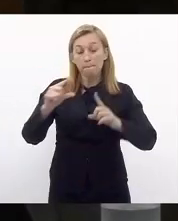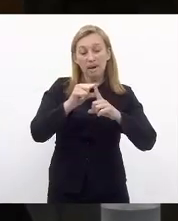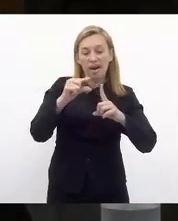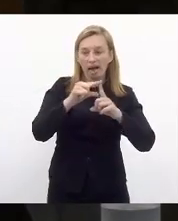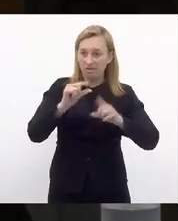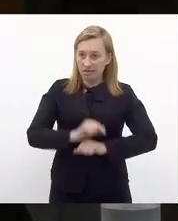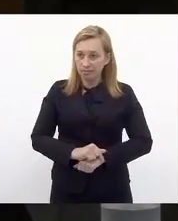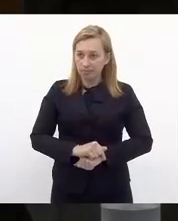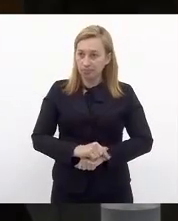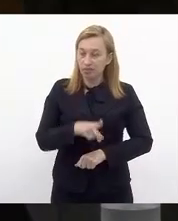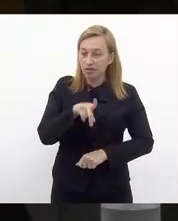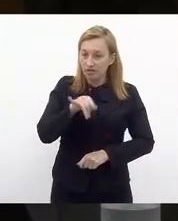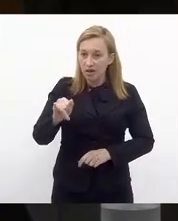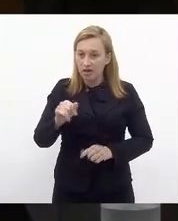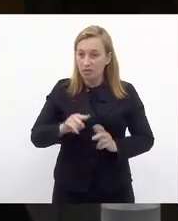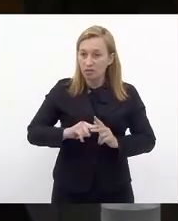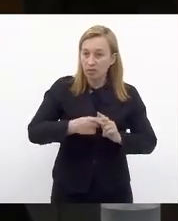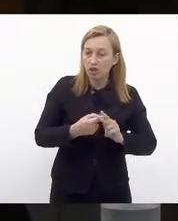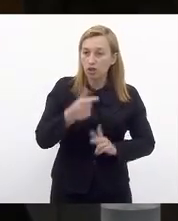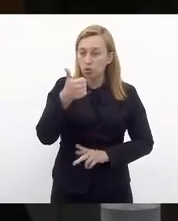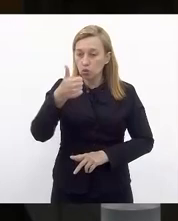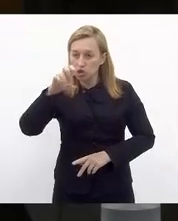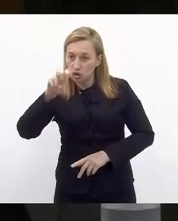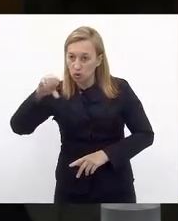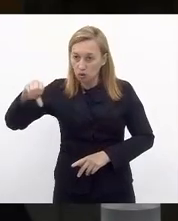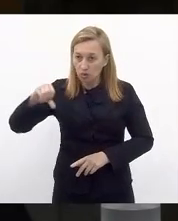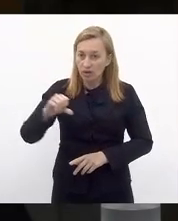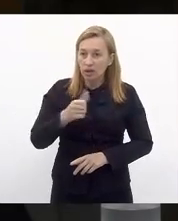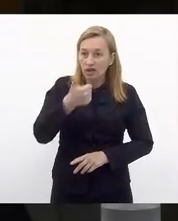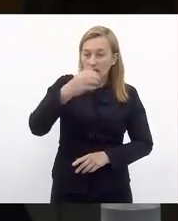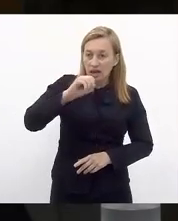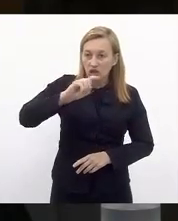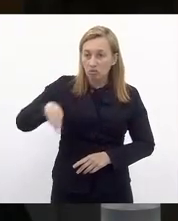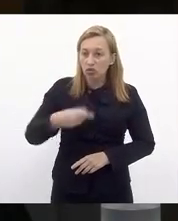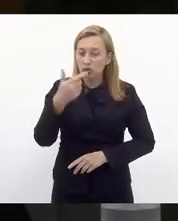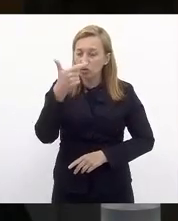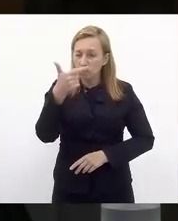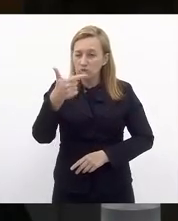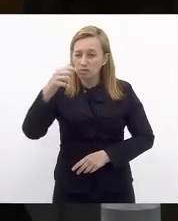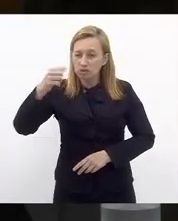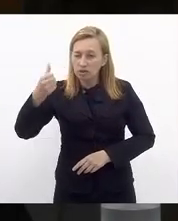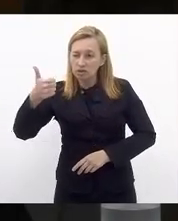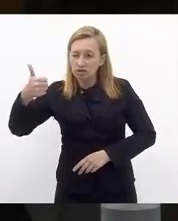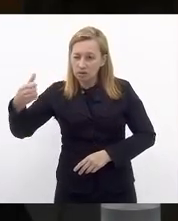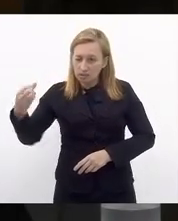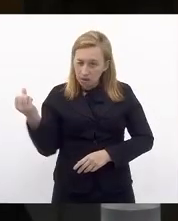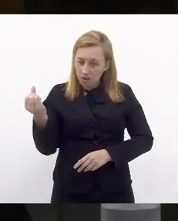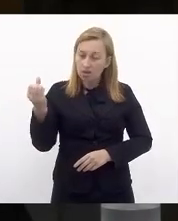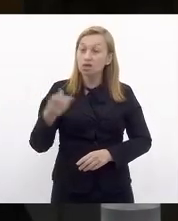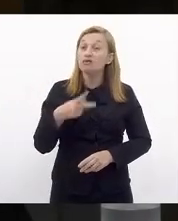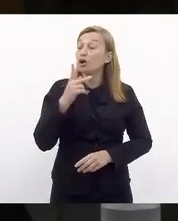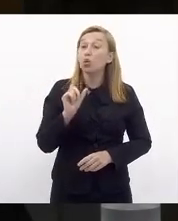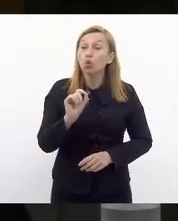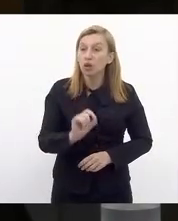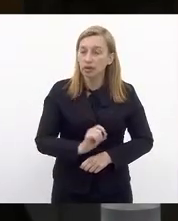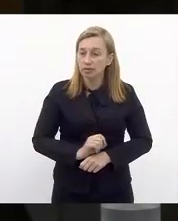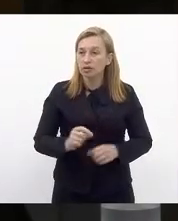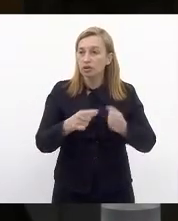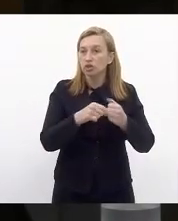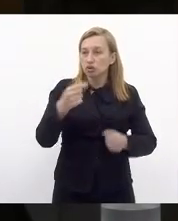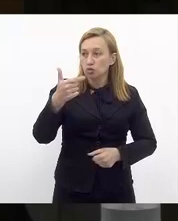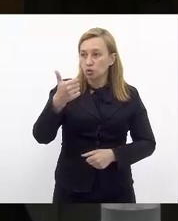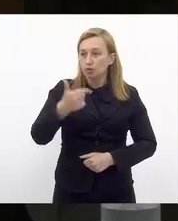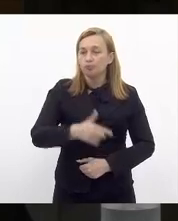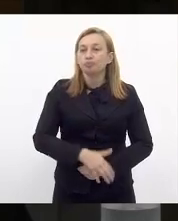regulamenta a lei 159 o decreto 10.216 só não me engano ele diz o seguinte no seu